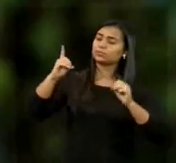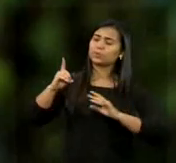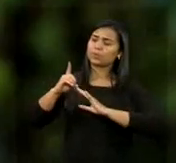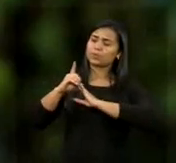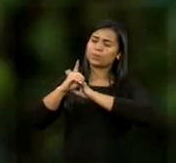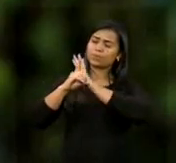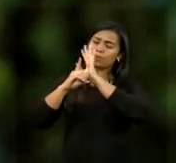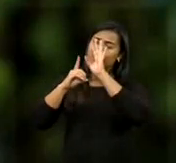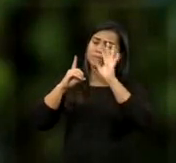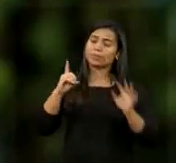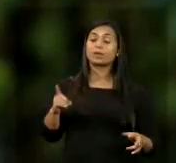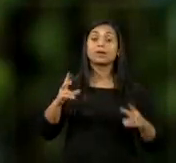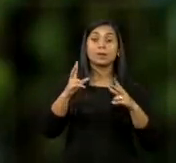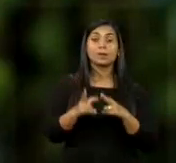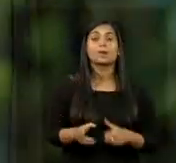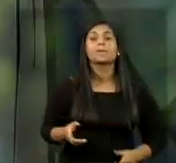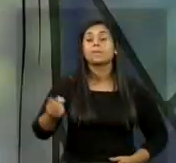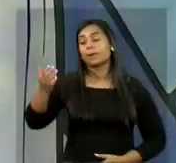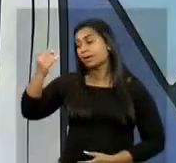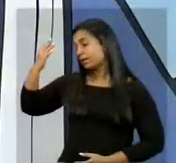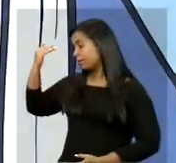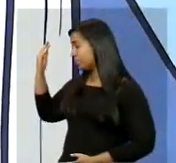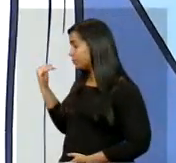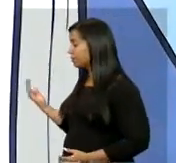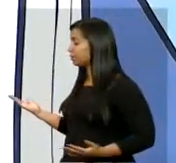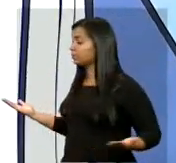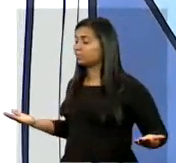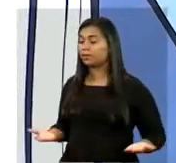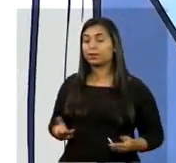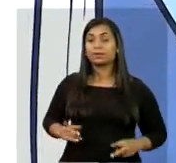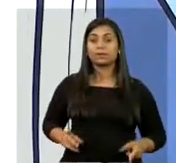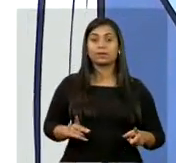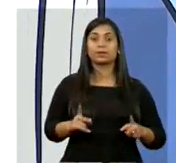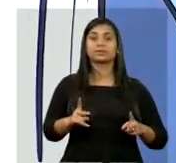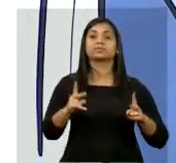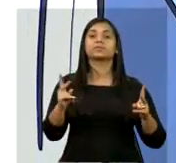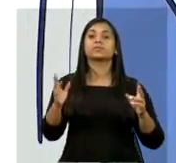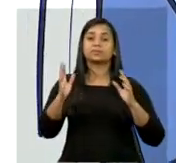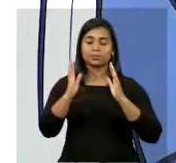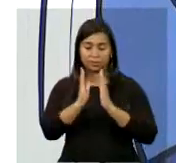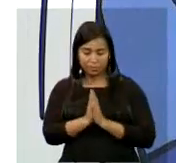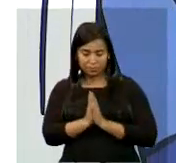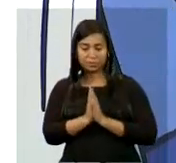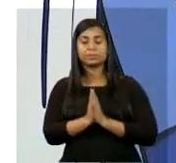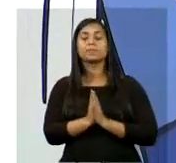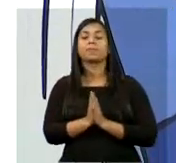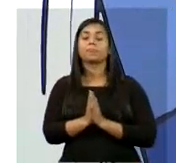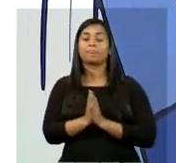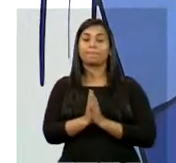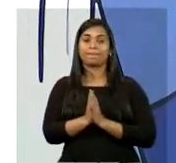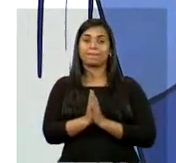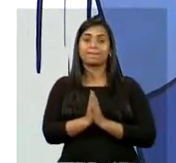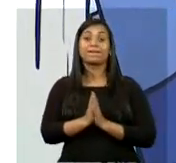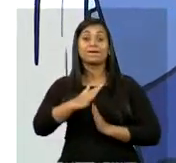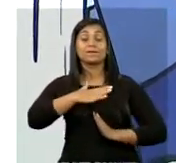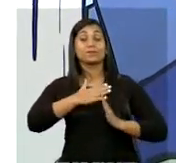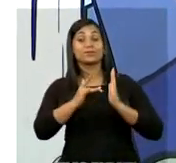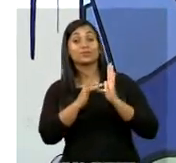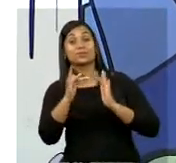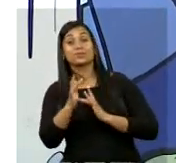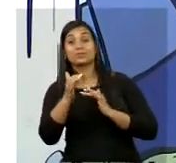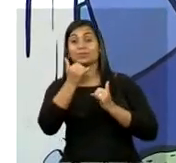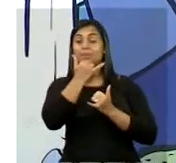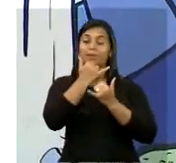ao Filho e ao Espírito Santo. Assim como era no princípio, agora e sempre, por todos os séculos. Amém. Ó